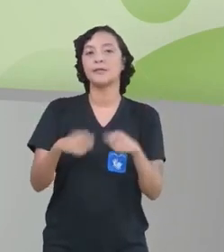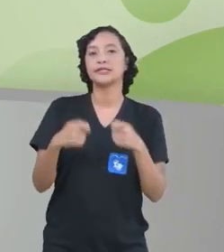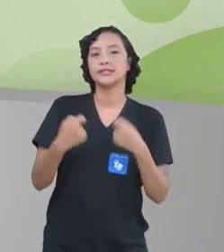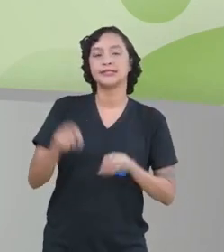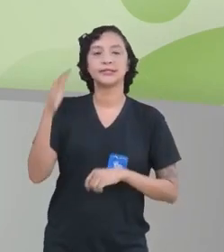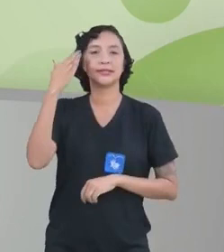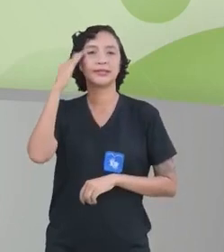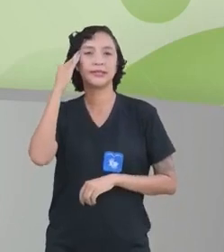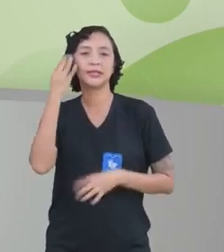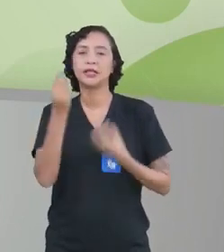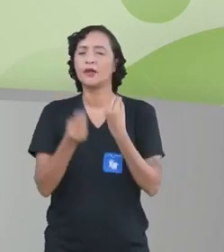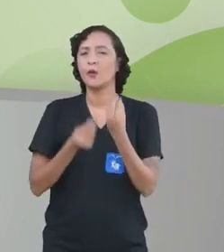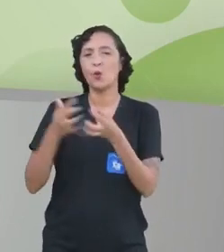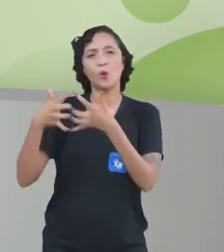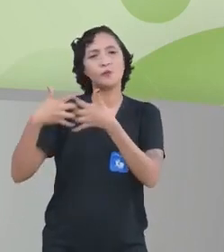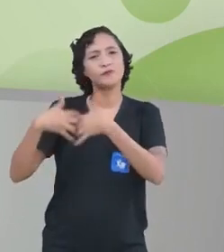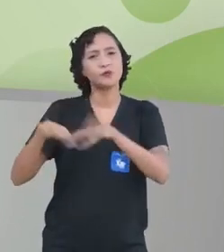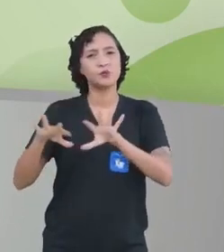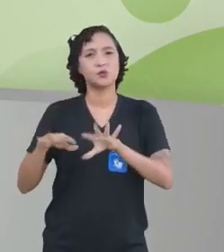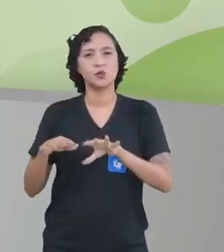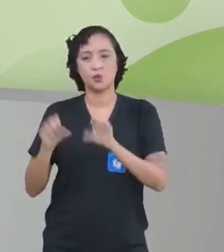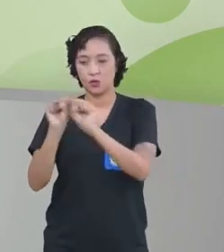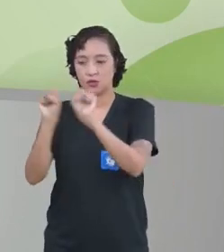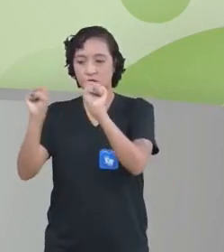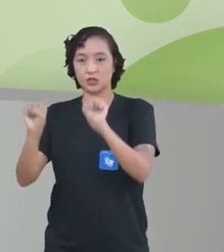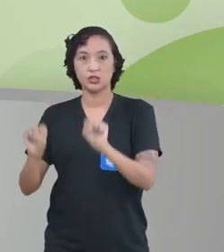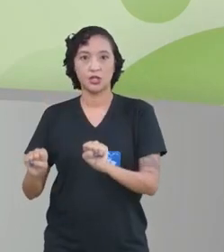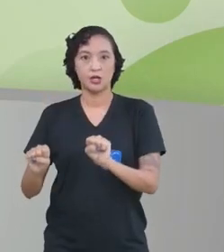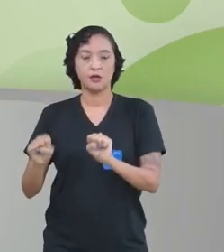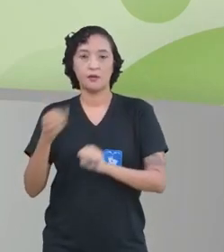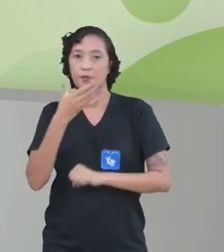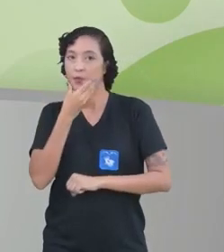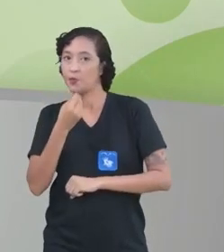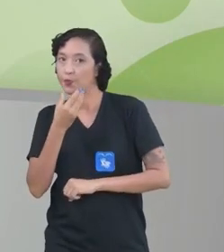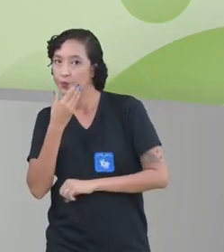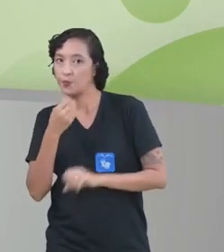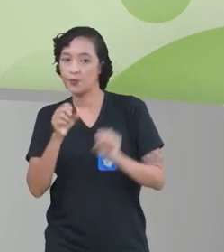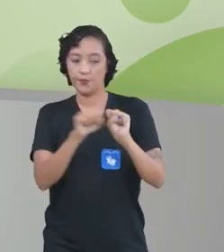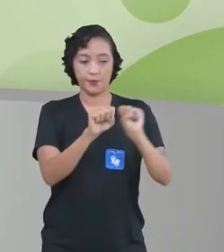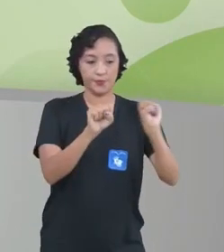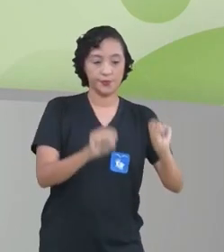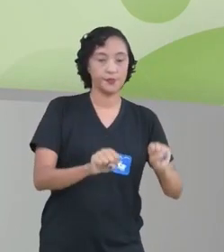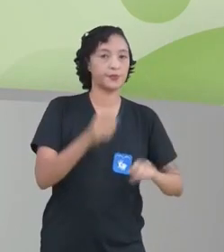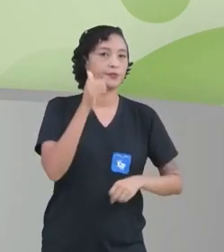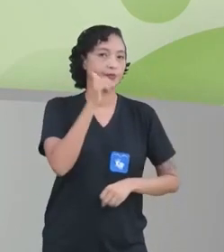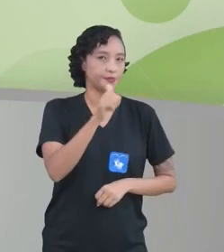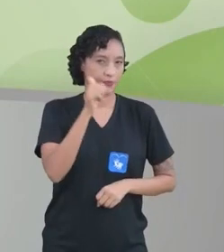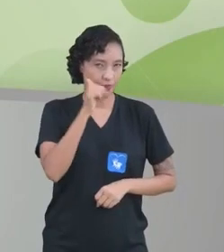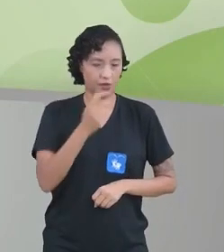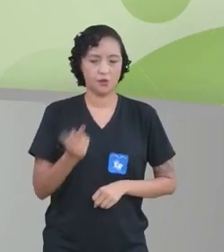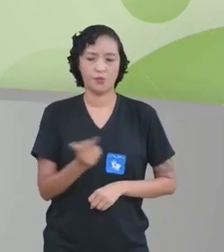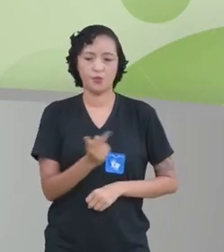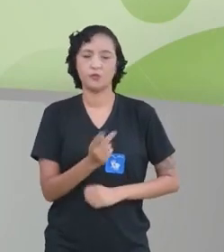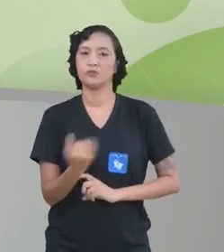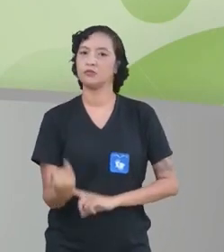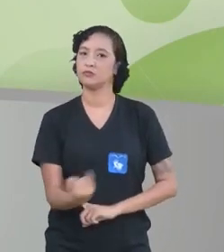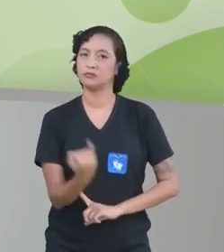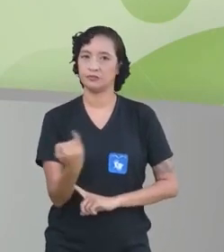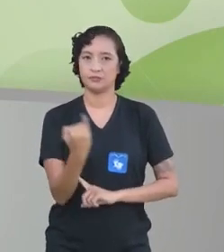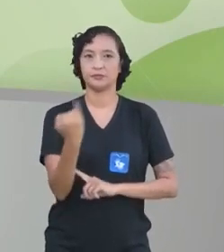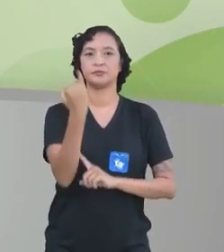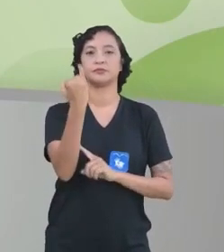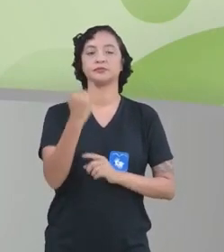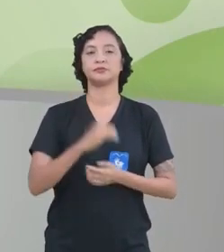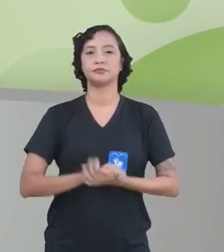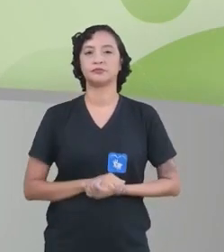o funcionamento dos dois sistemas importantes, sistema reprodutor feminino e o sistema reprodutor masculino,